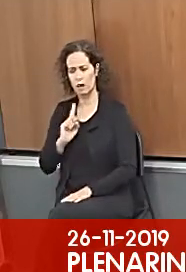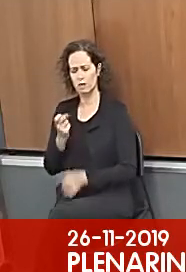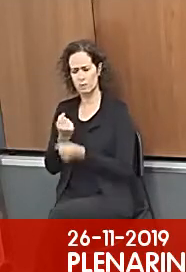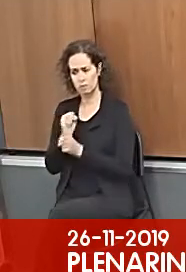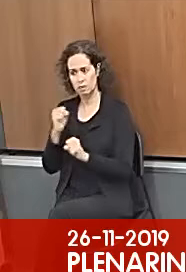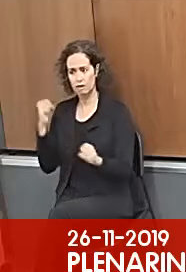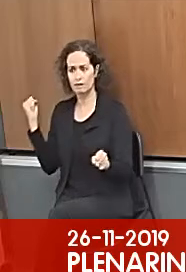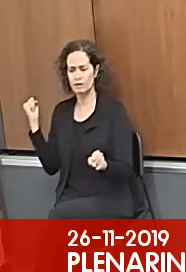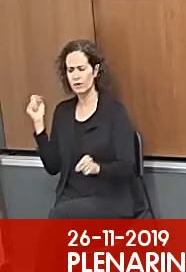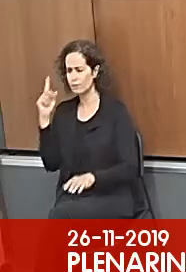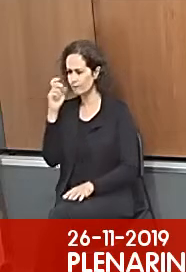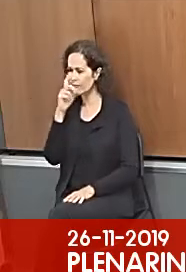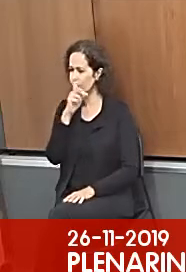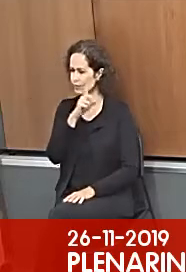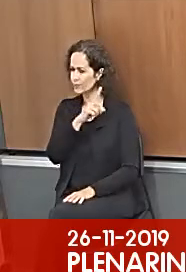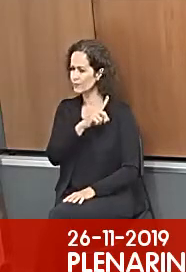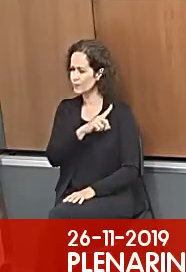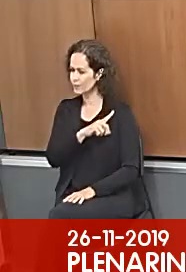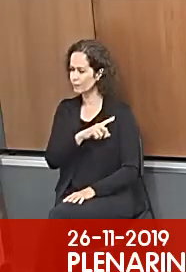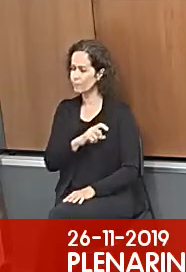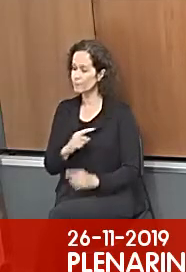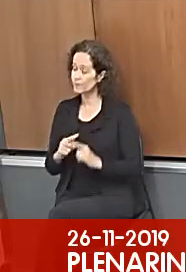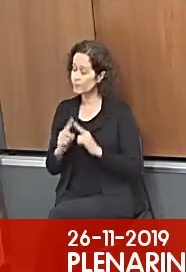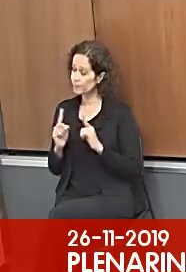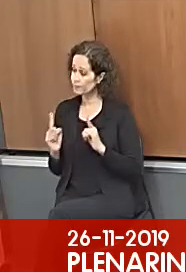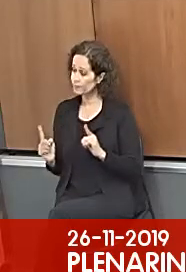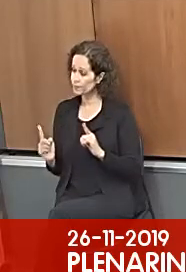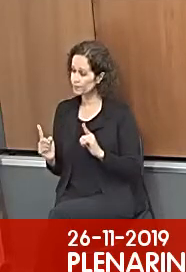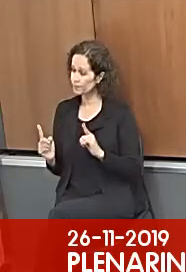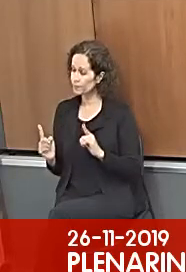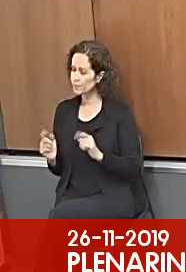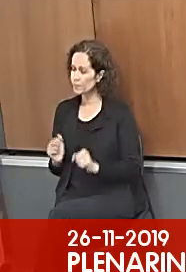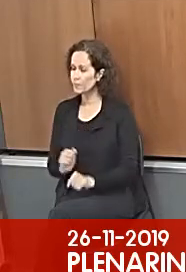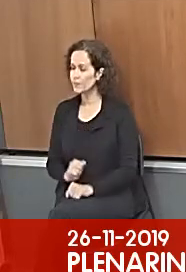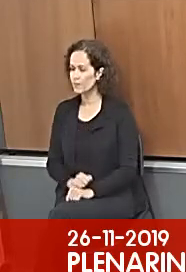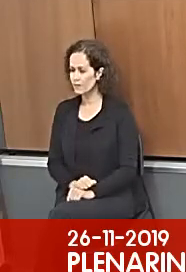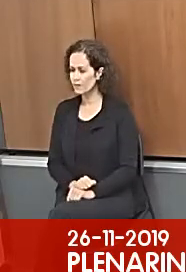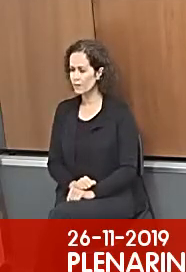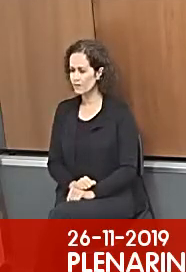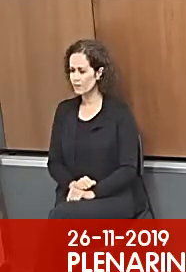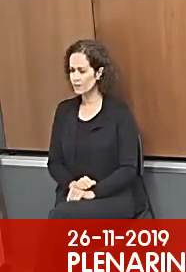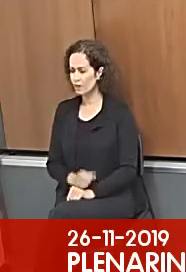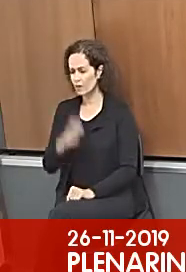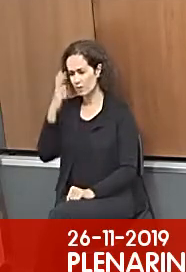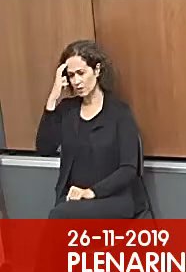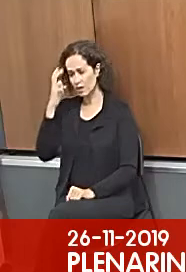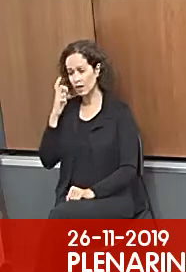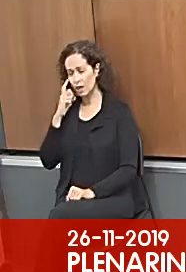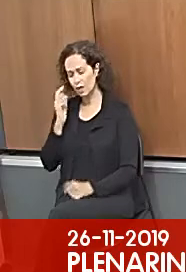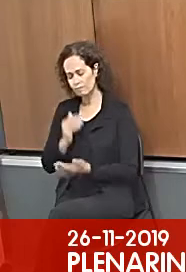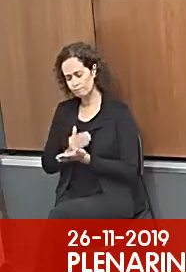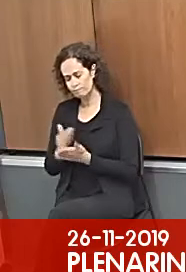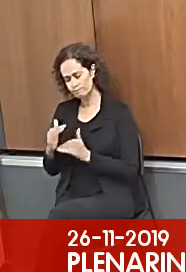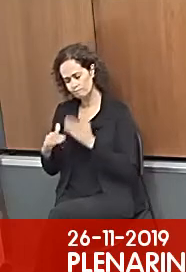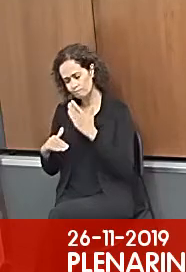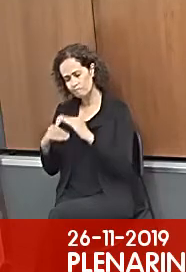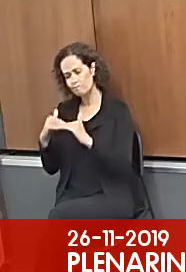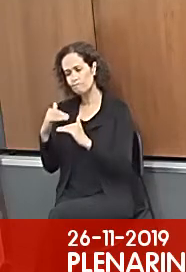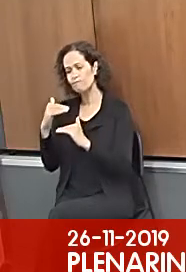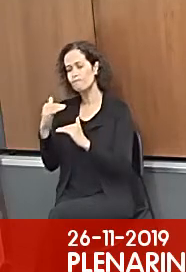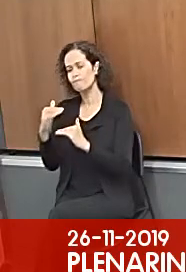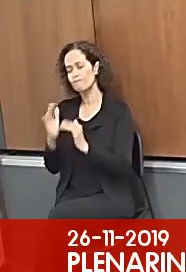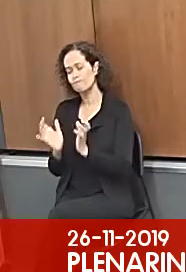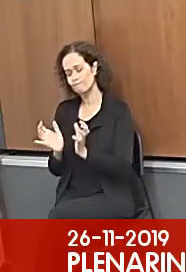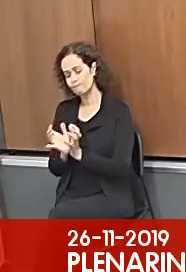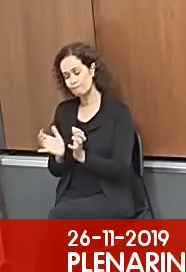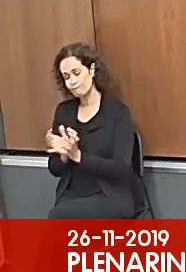estado continental, né? Mas esse é o grande passo que o deputado Zé Guilherme está dando. A